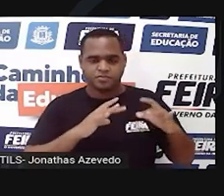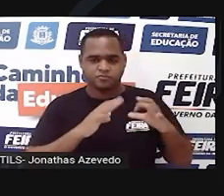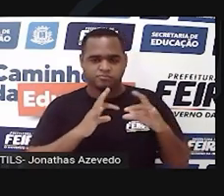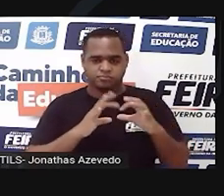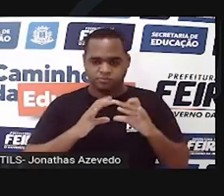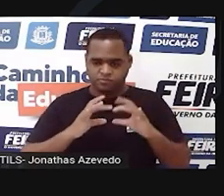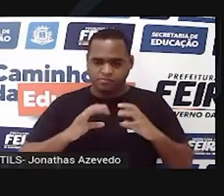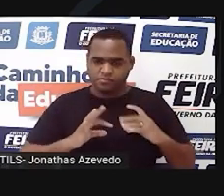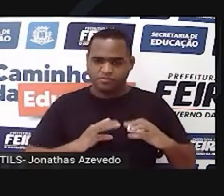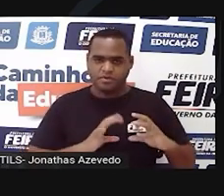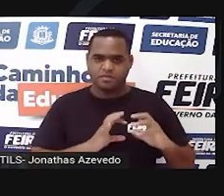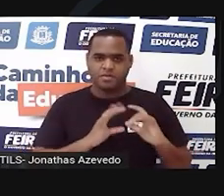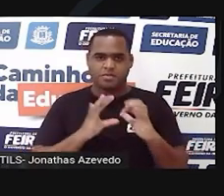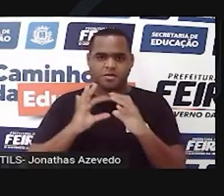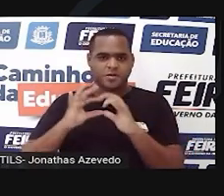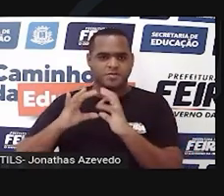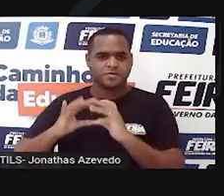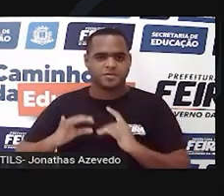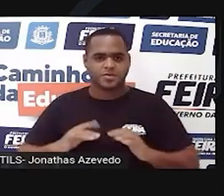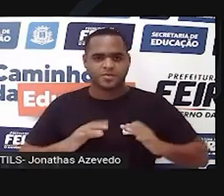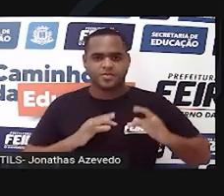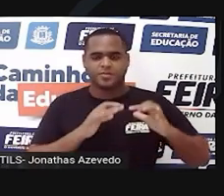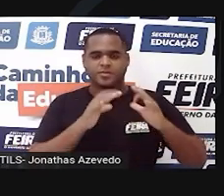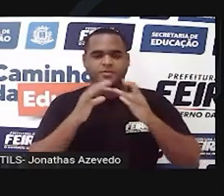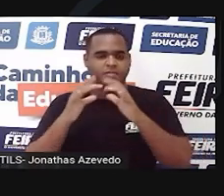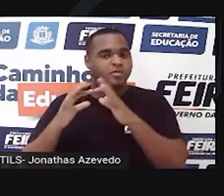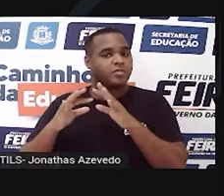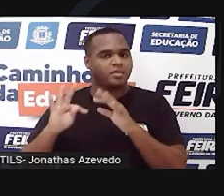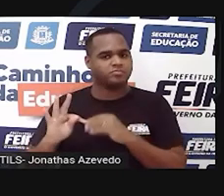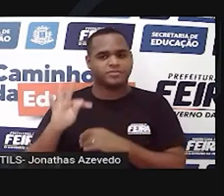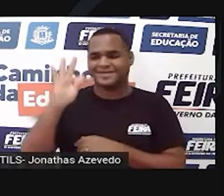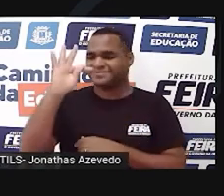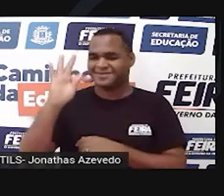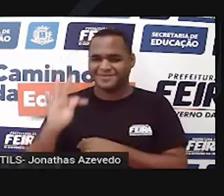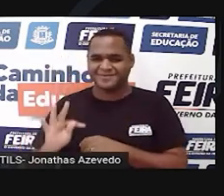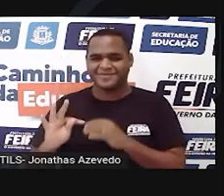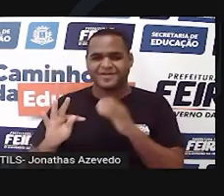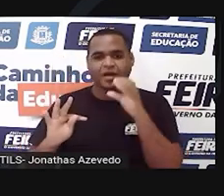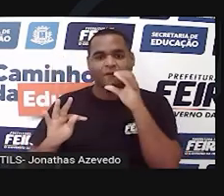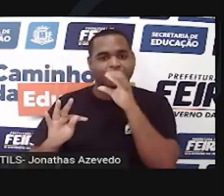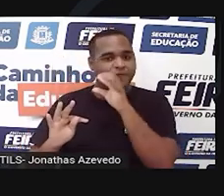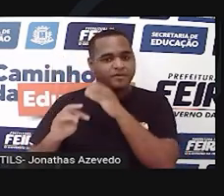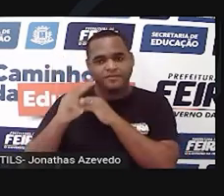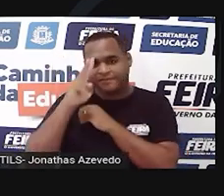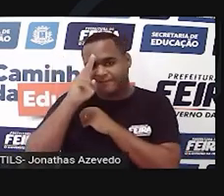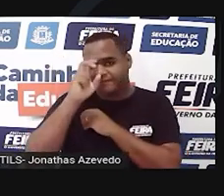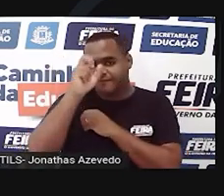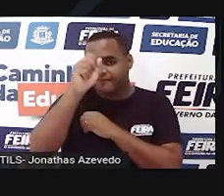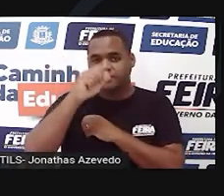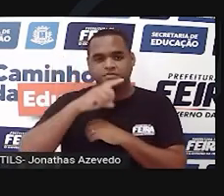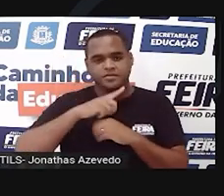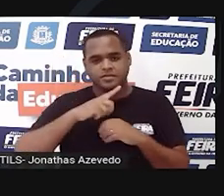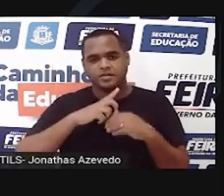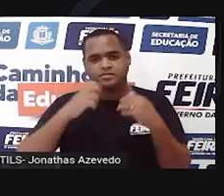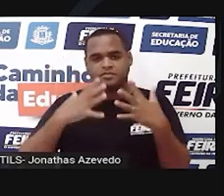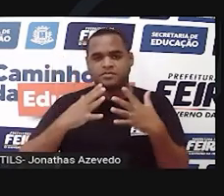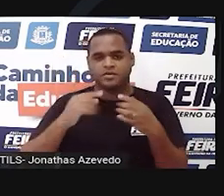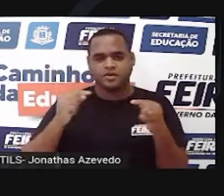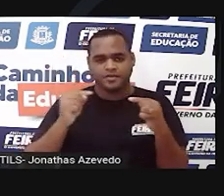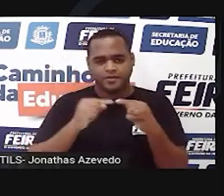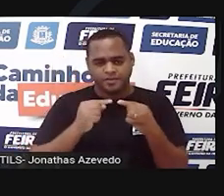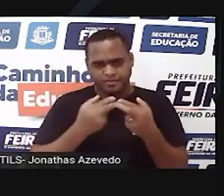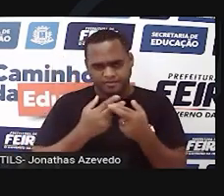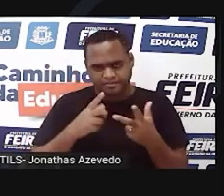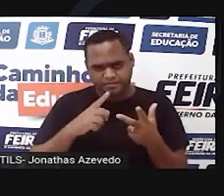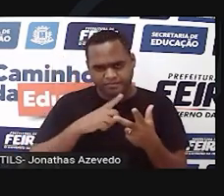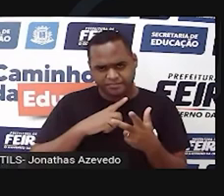moléculas estiverem, maior vai ser a temperatura. E quanto menor a agitação